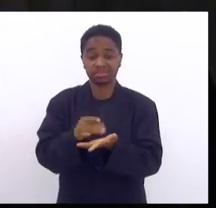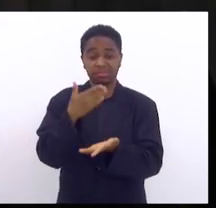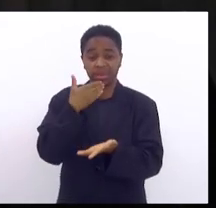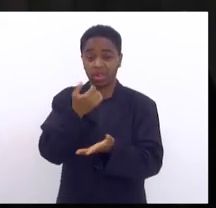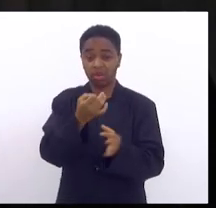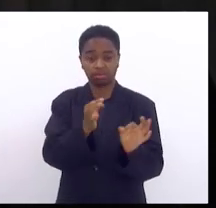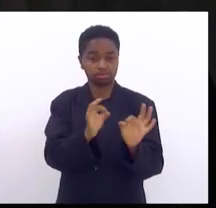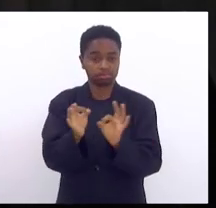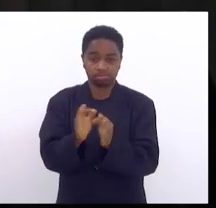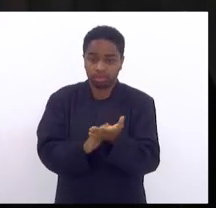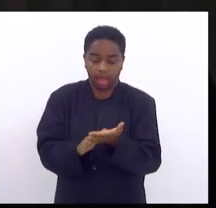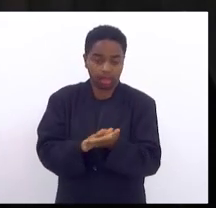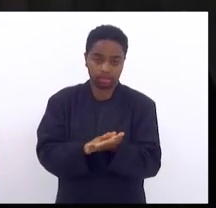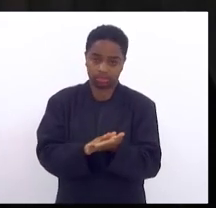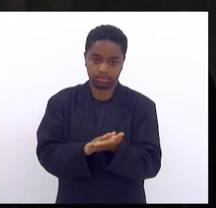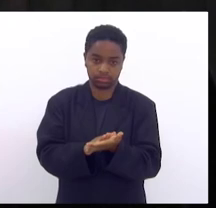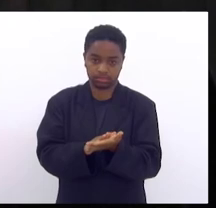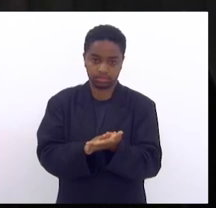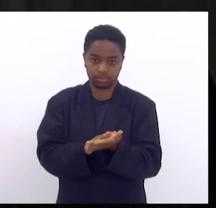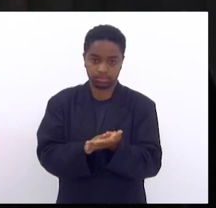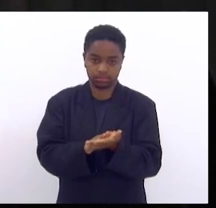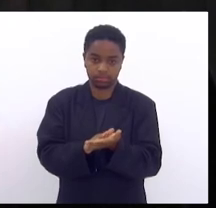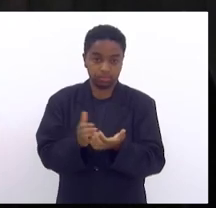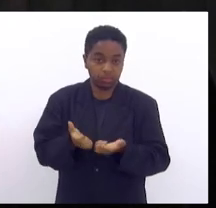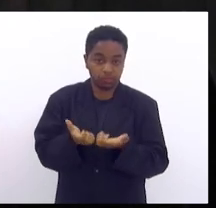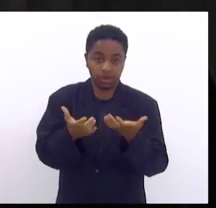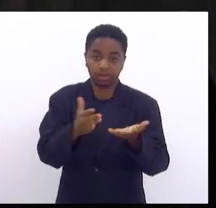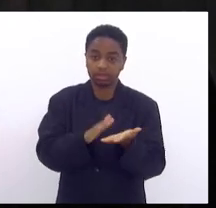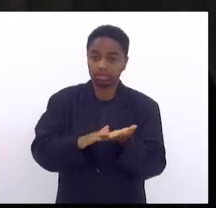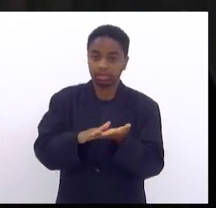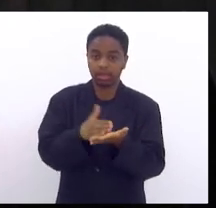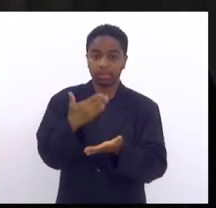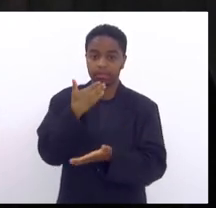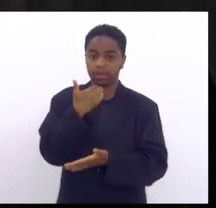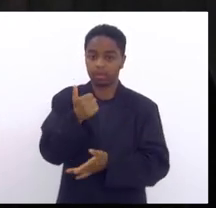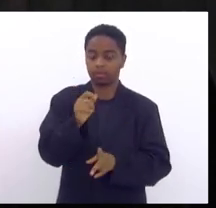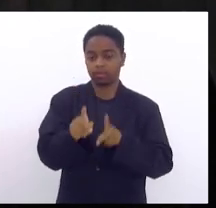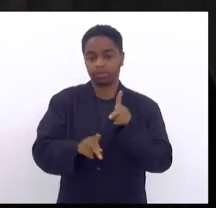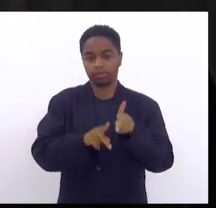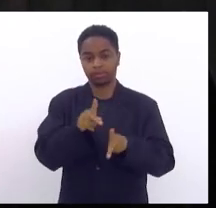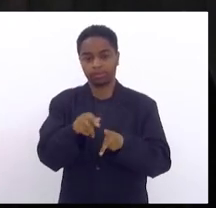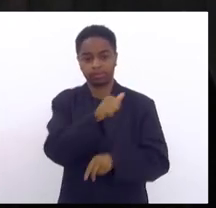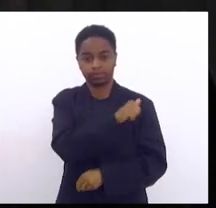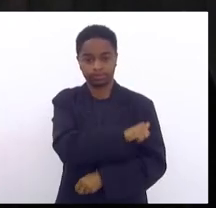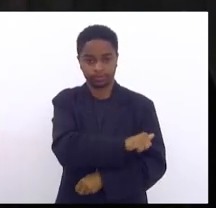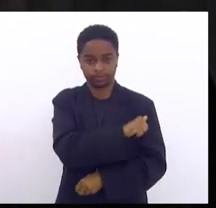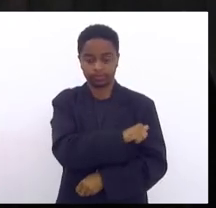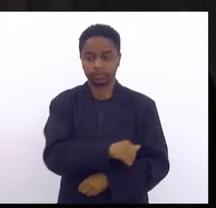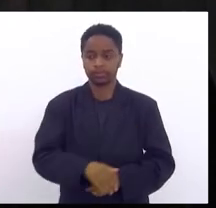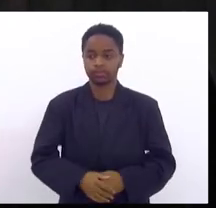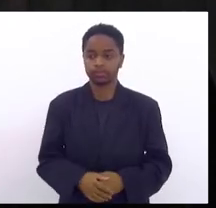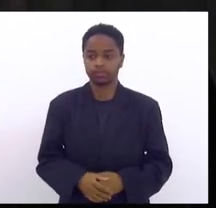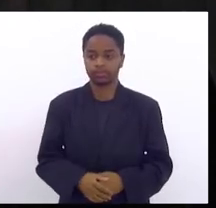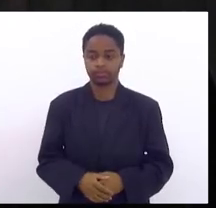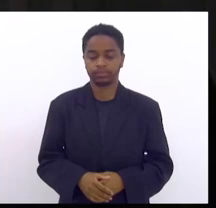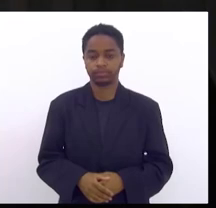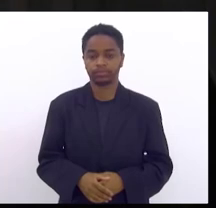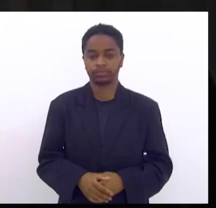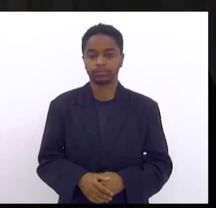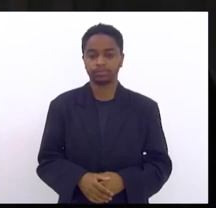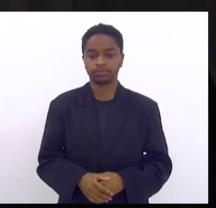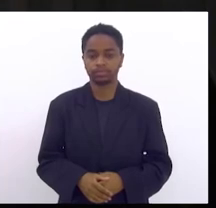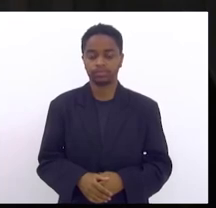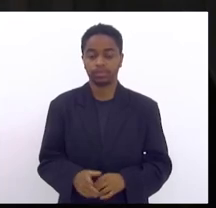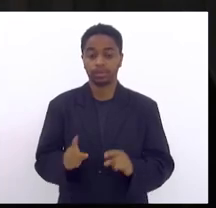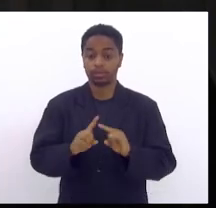melhoria concreta para a população fluminense. Isso é preliminar.